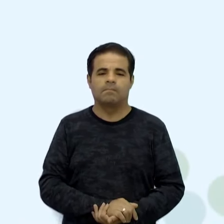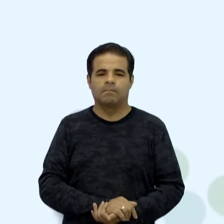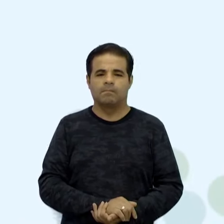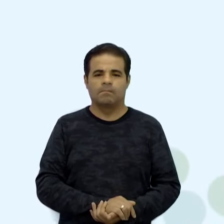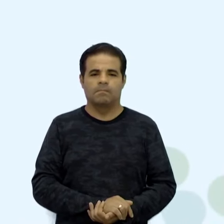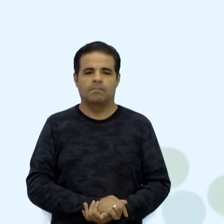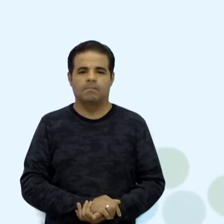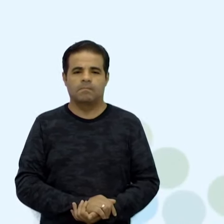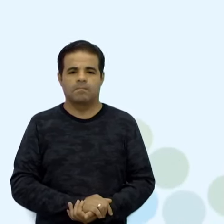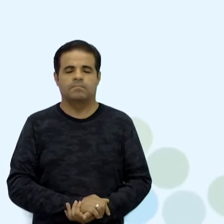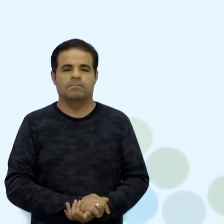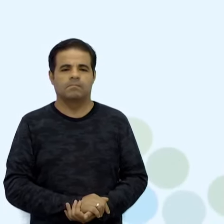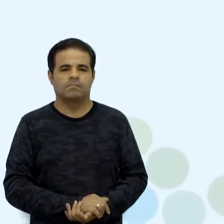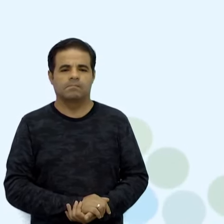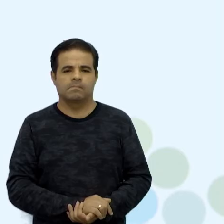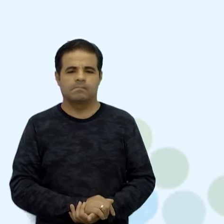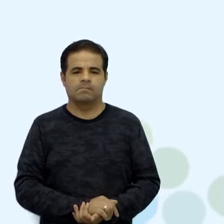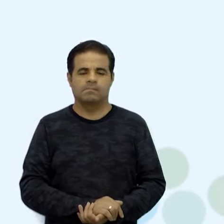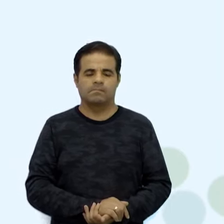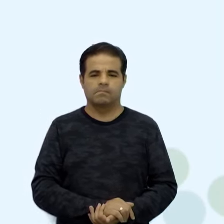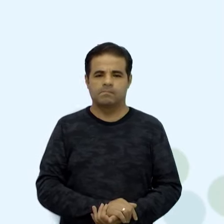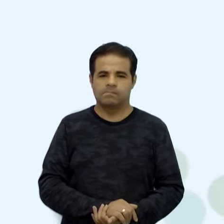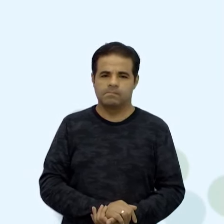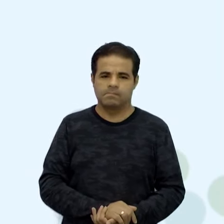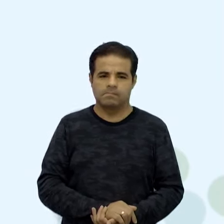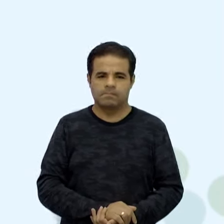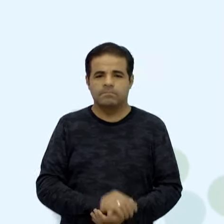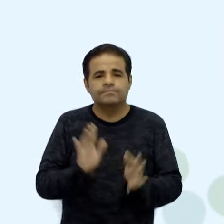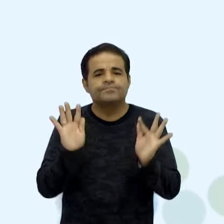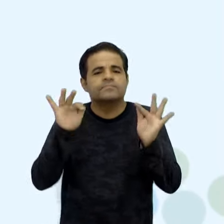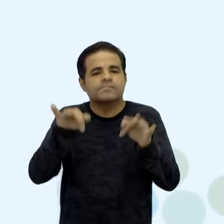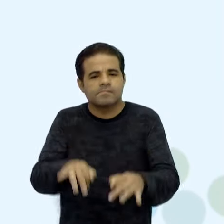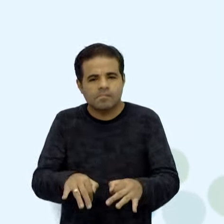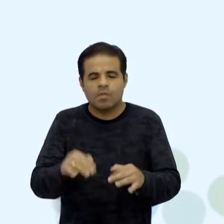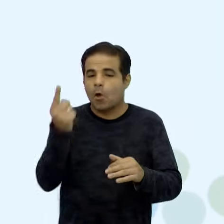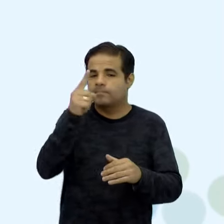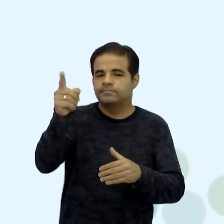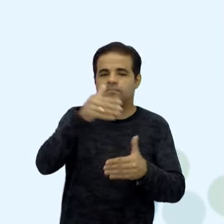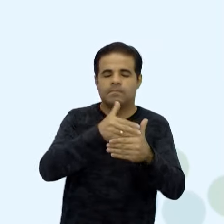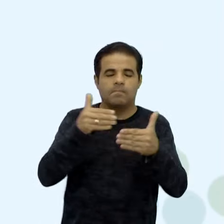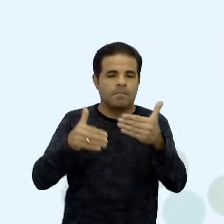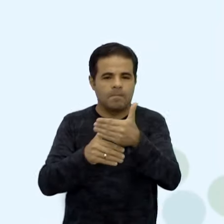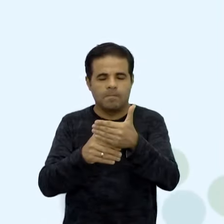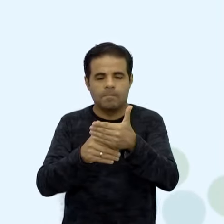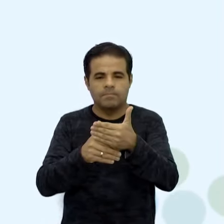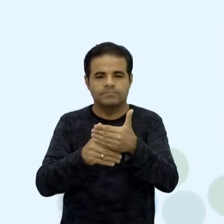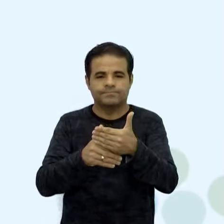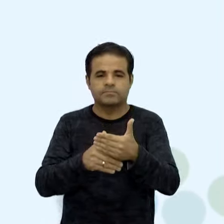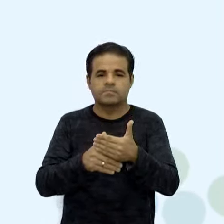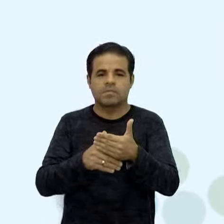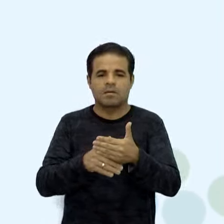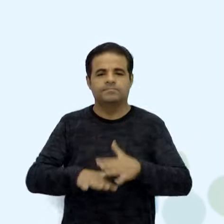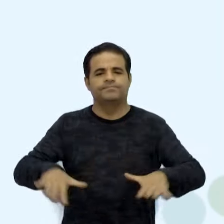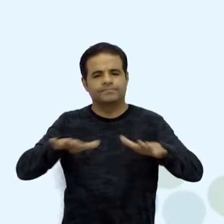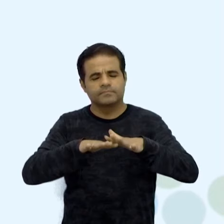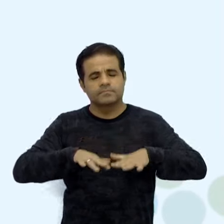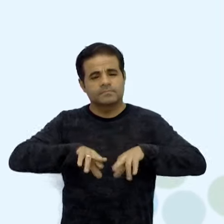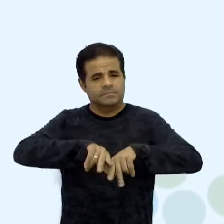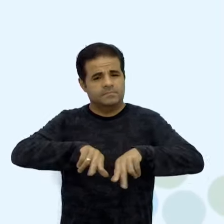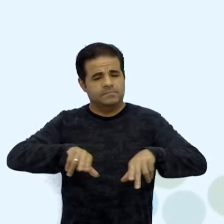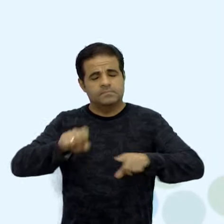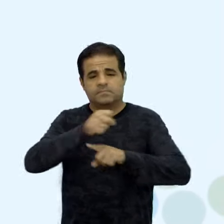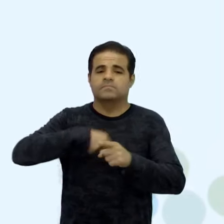Eu vou avançar aqui, desculpem. Nosso finalzinho, né? Nosso último slide. Para além das